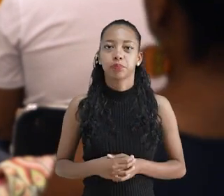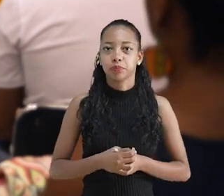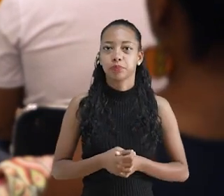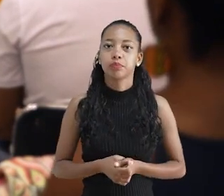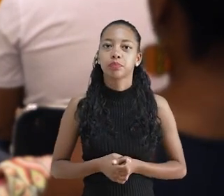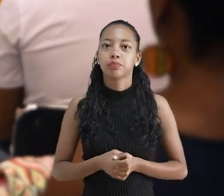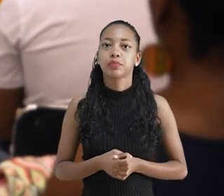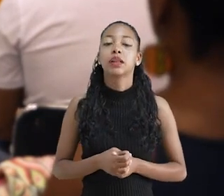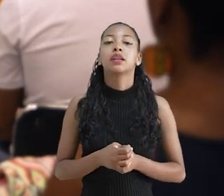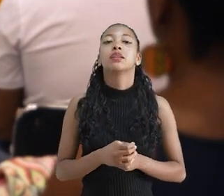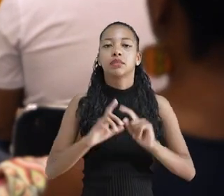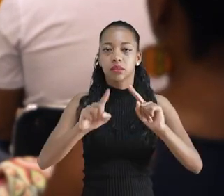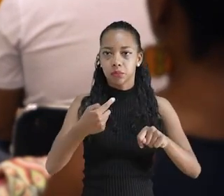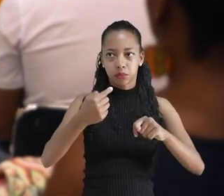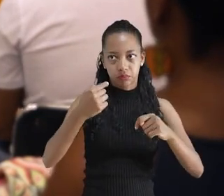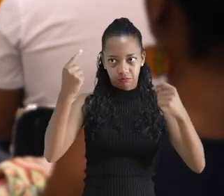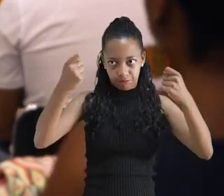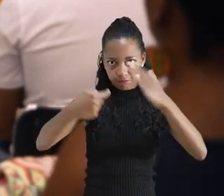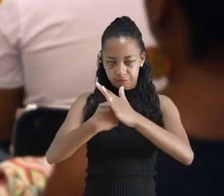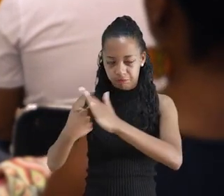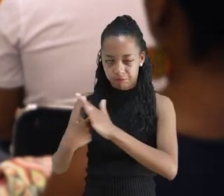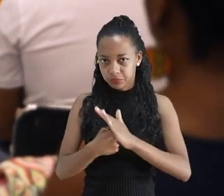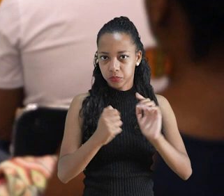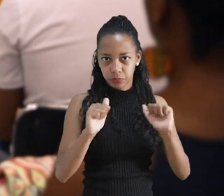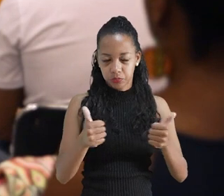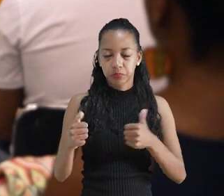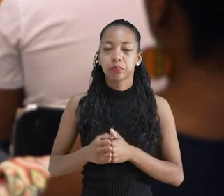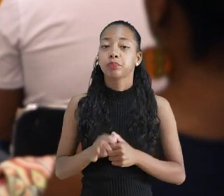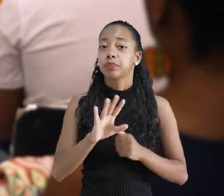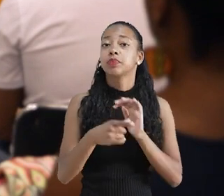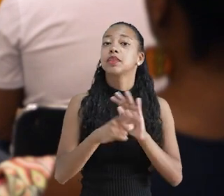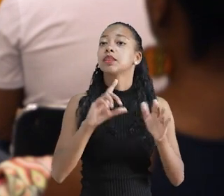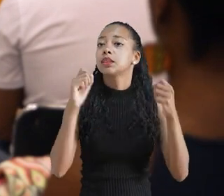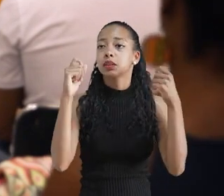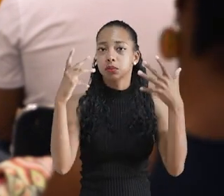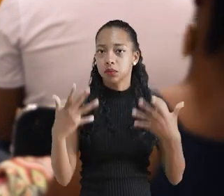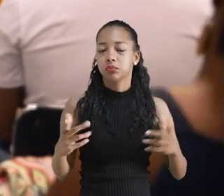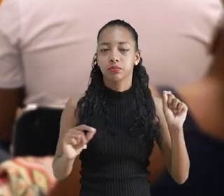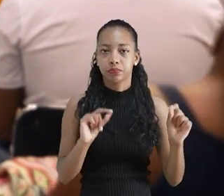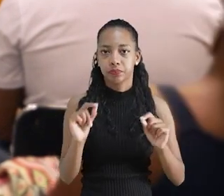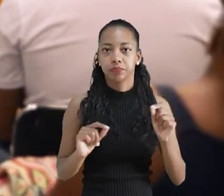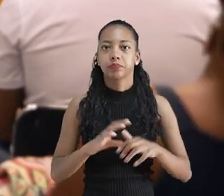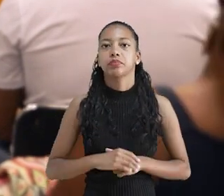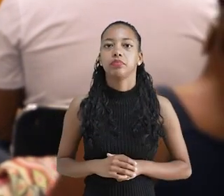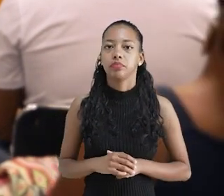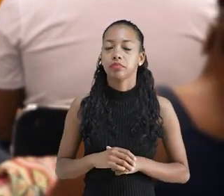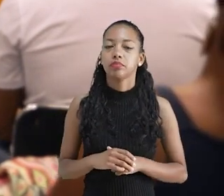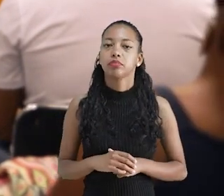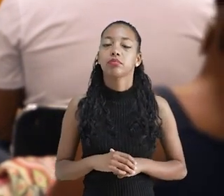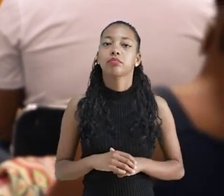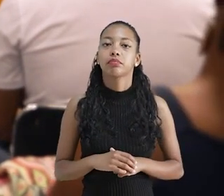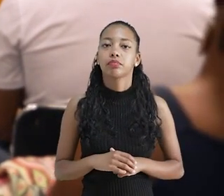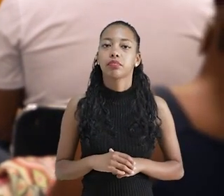e pros convidados da segunda mesa agora e queria só fazer um comentário antes que e aqui mesmo